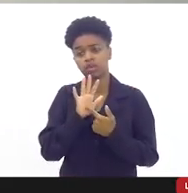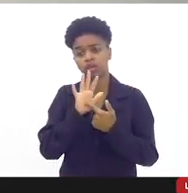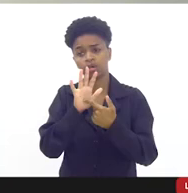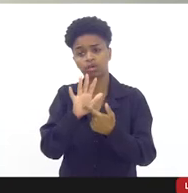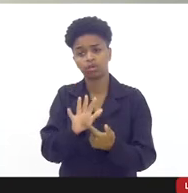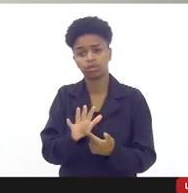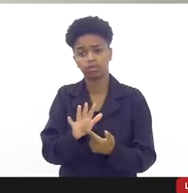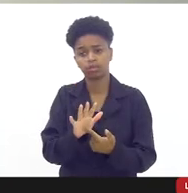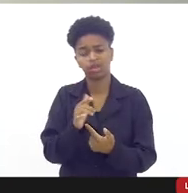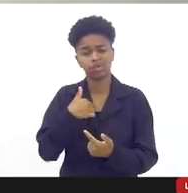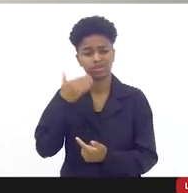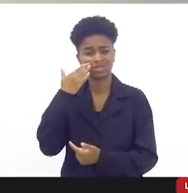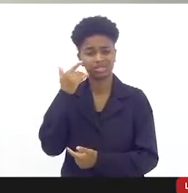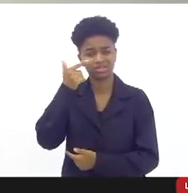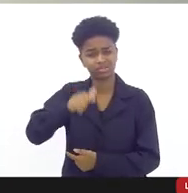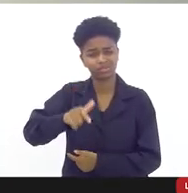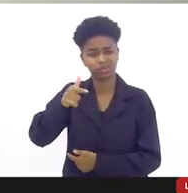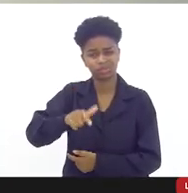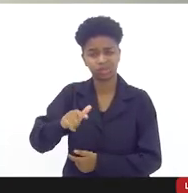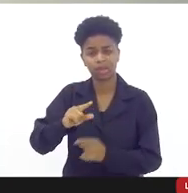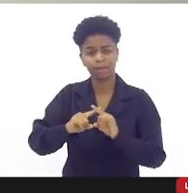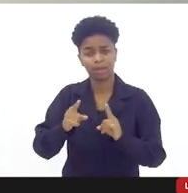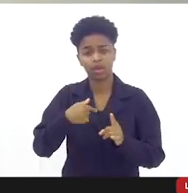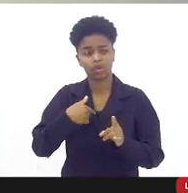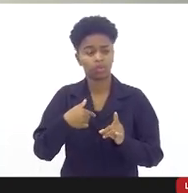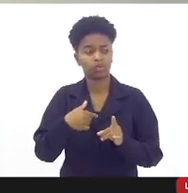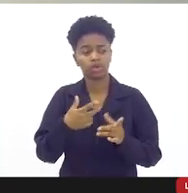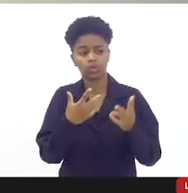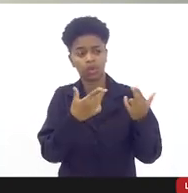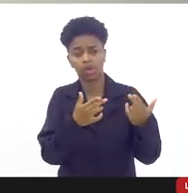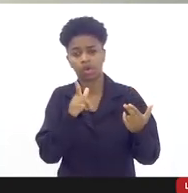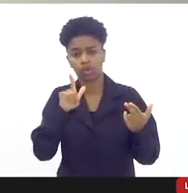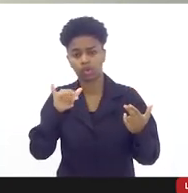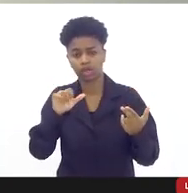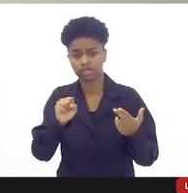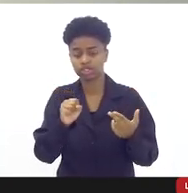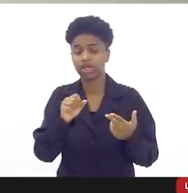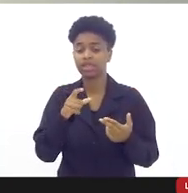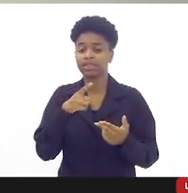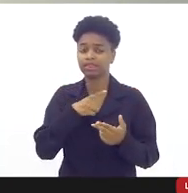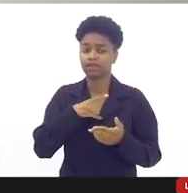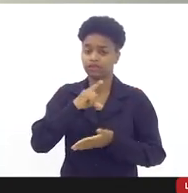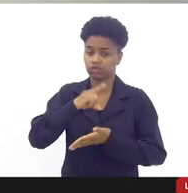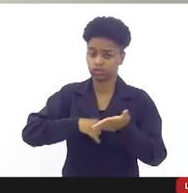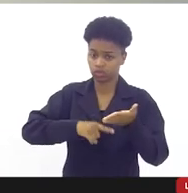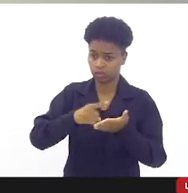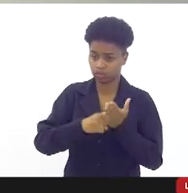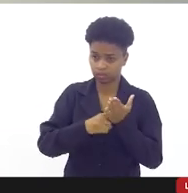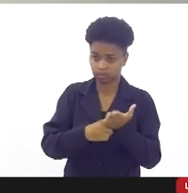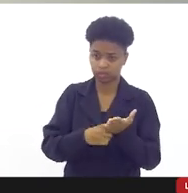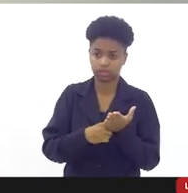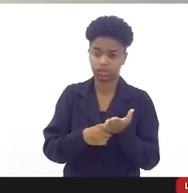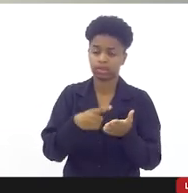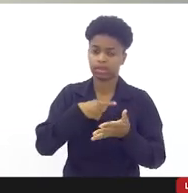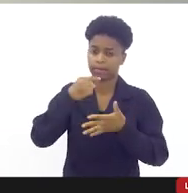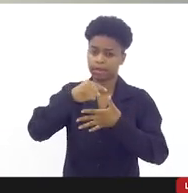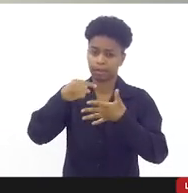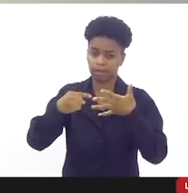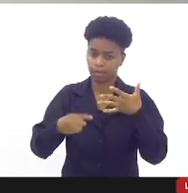tive mas para trazer acabou de colocar que esse tema de compromisso ele tinha para mais de 30 pontos